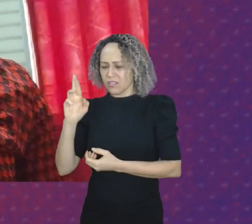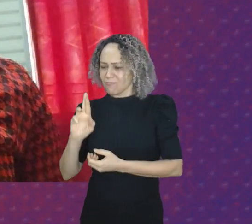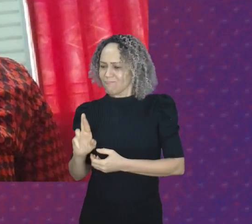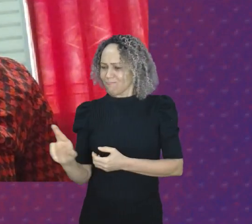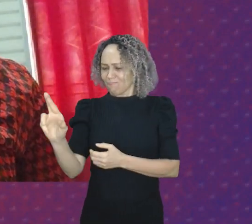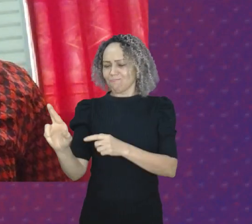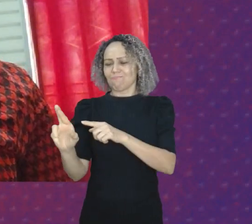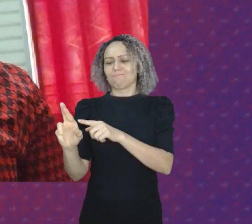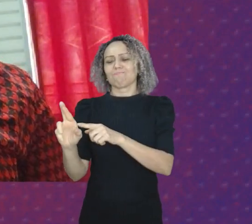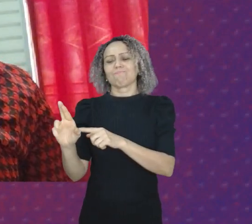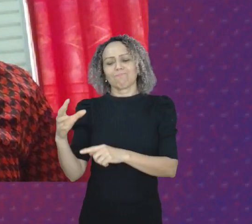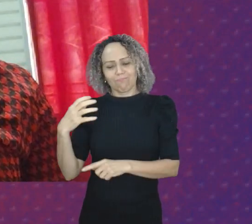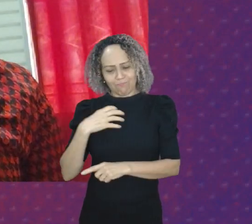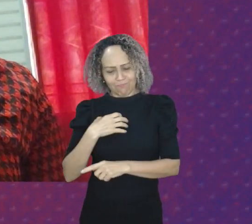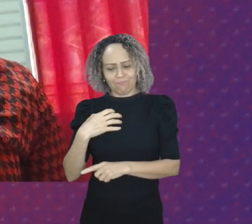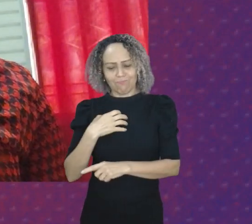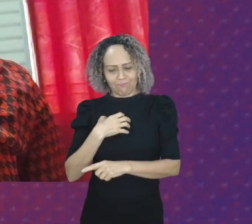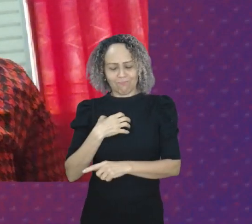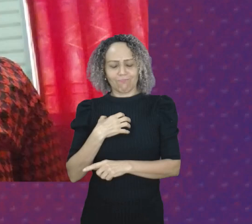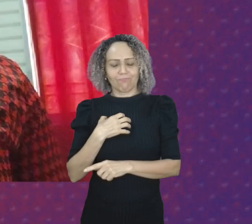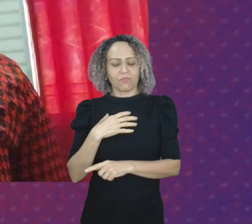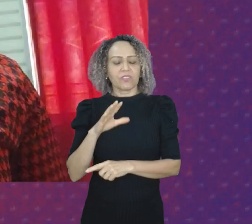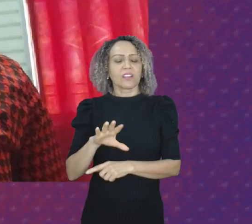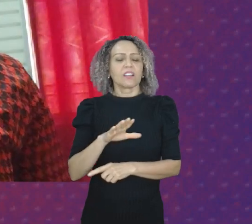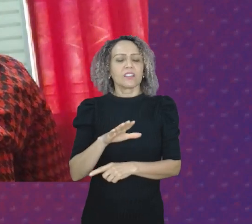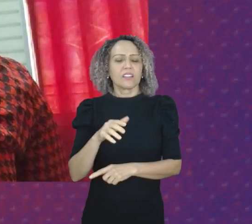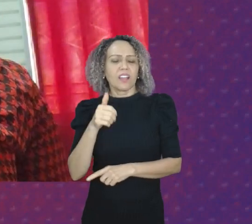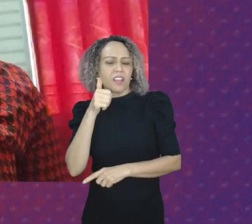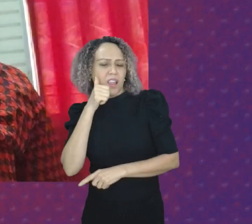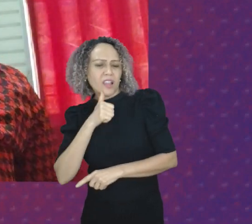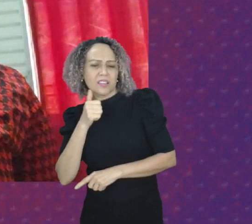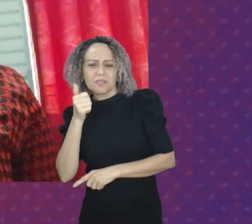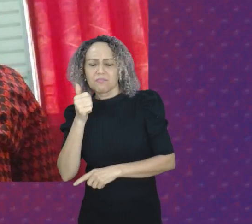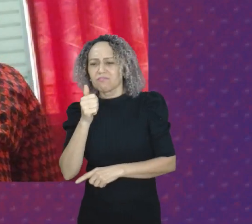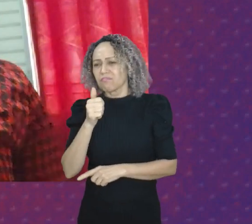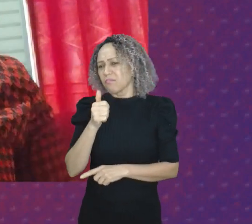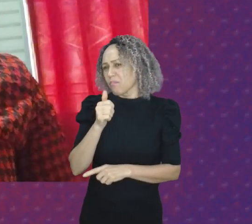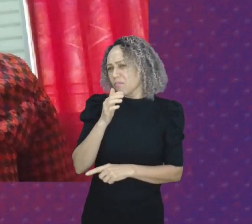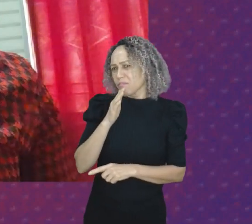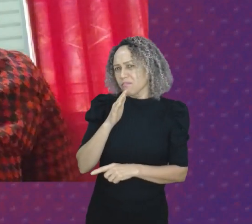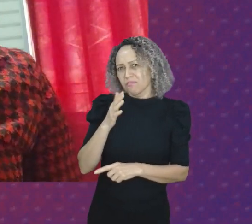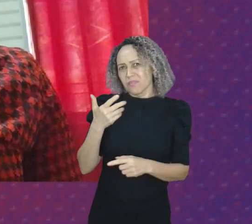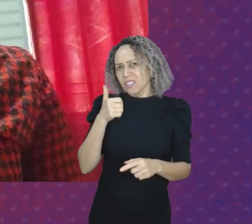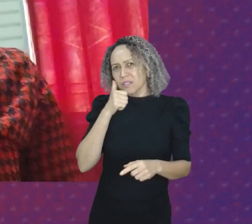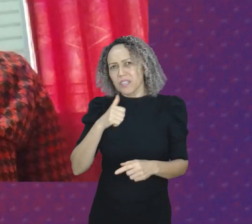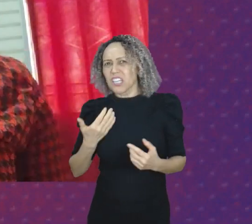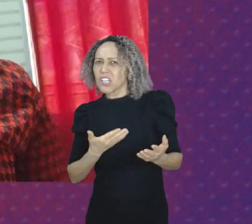não tem essas meninas, essas mulheres travestis transexuais